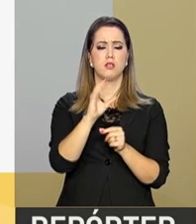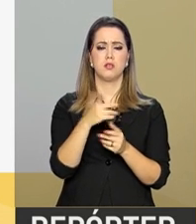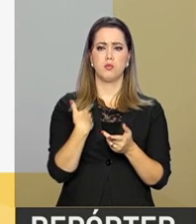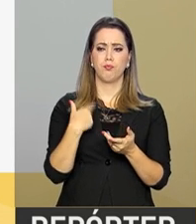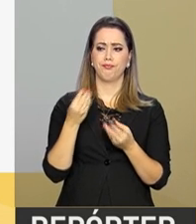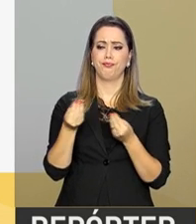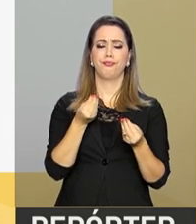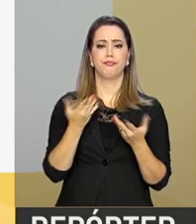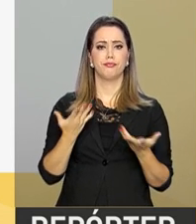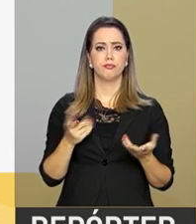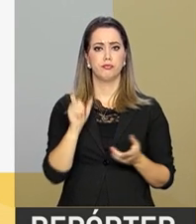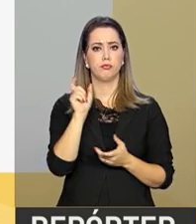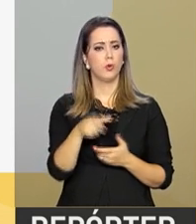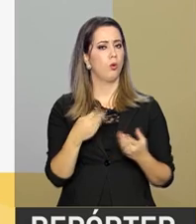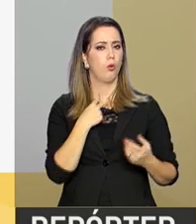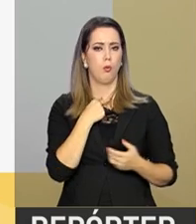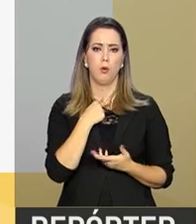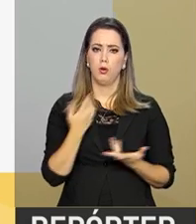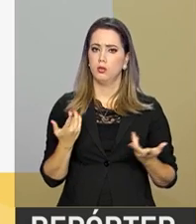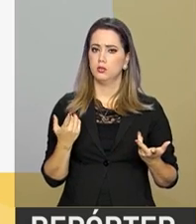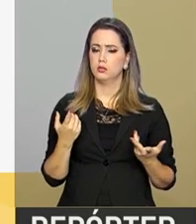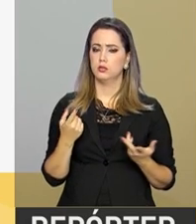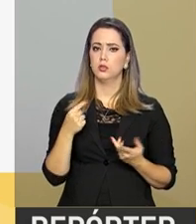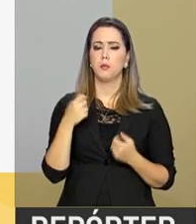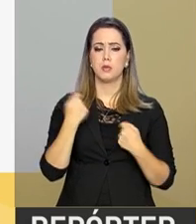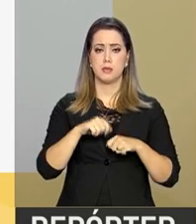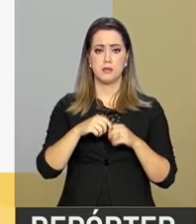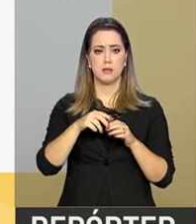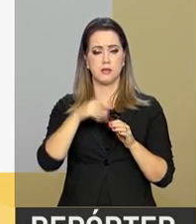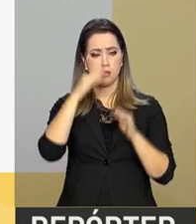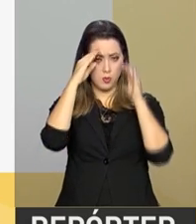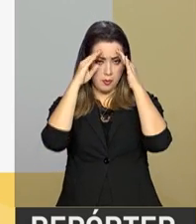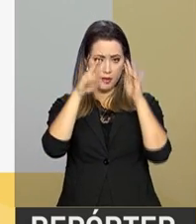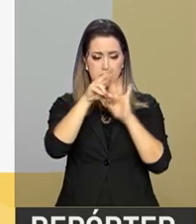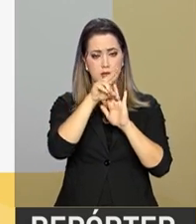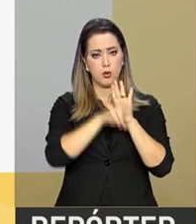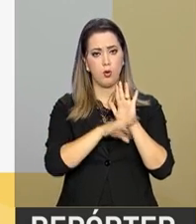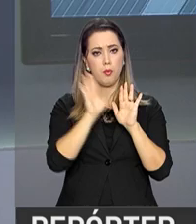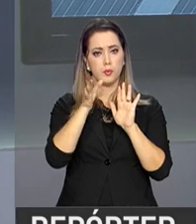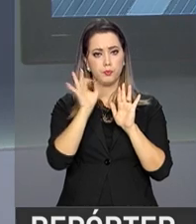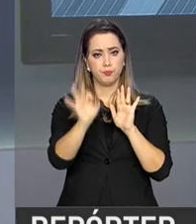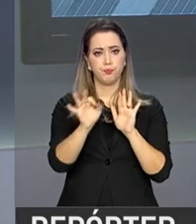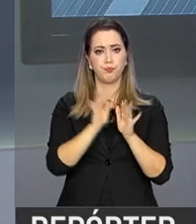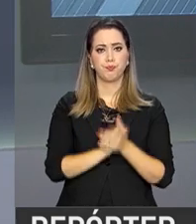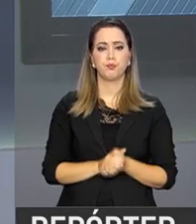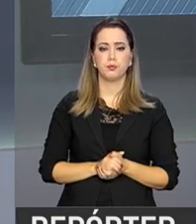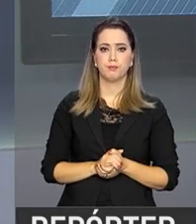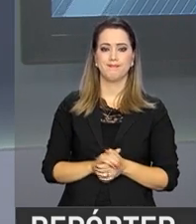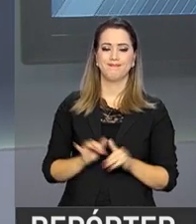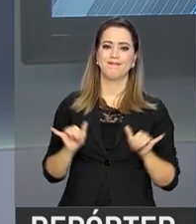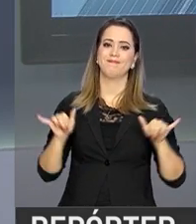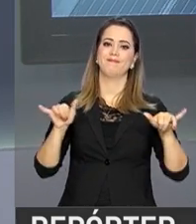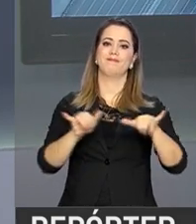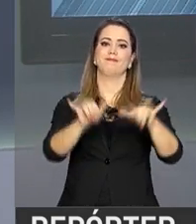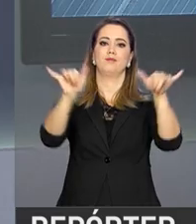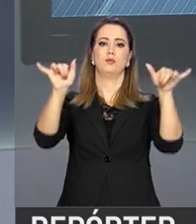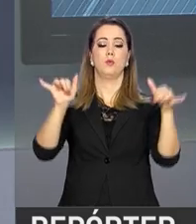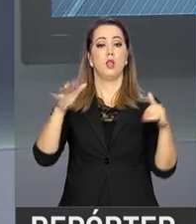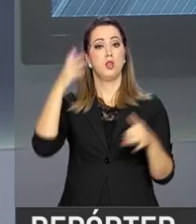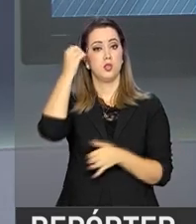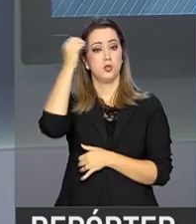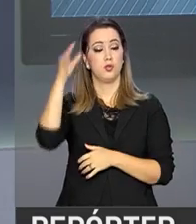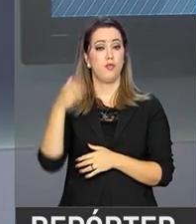consumidor nós queremos que isso seja feito já providências já estão sendo tomadas passagens aéreas mais baratas